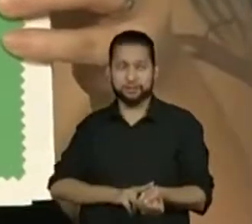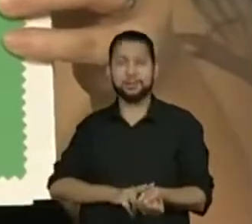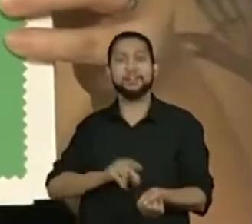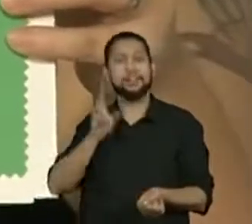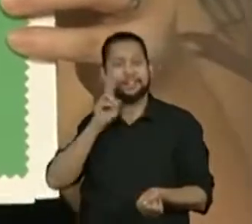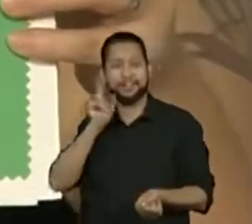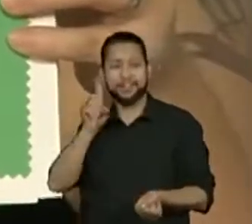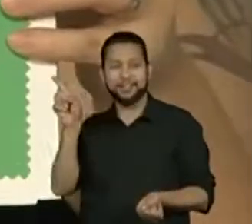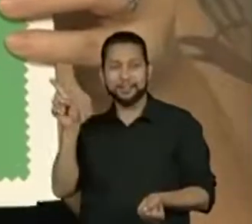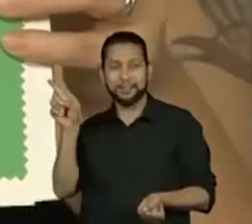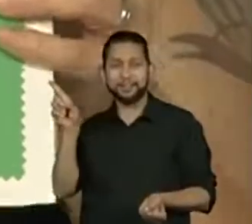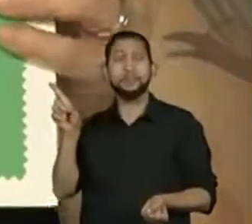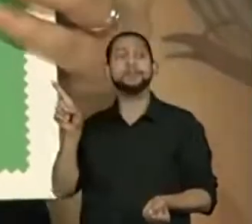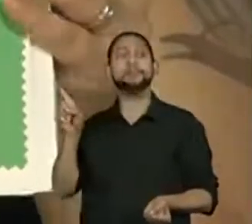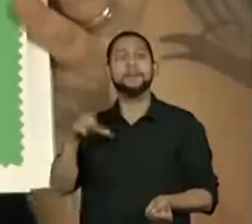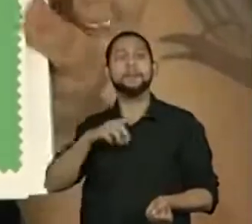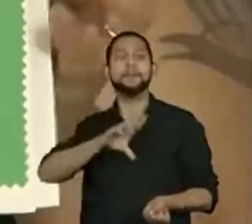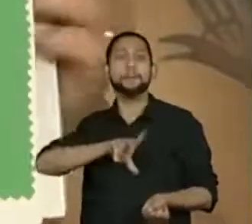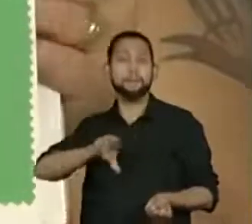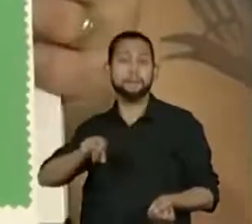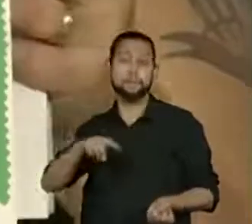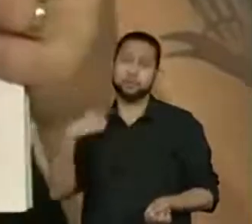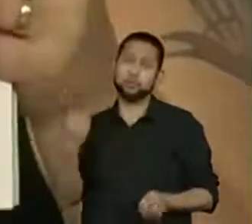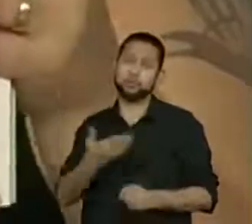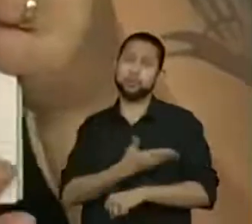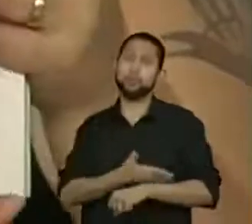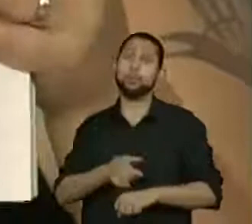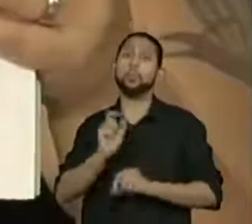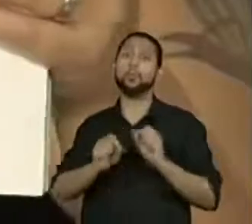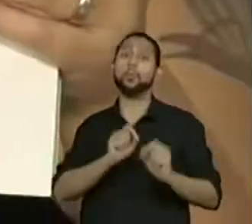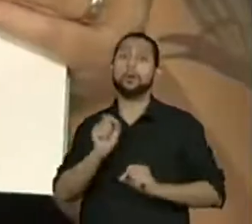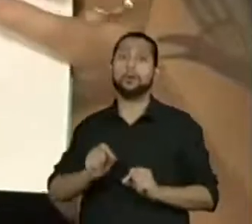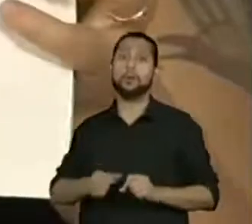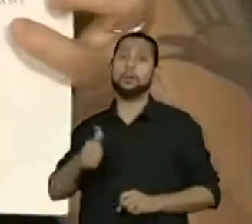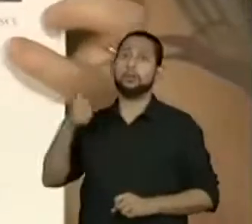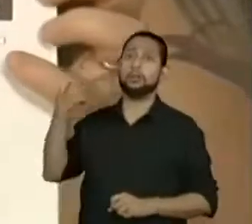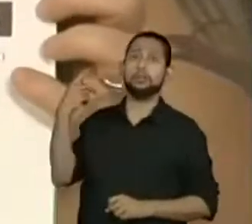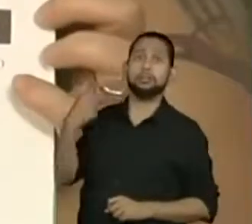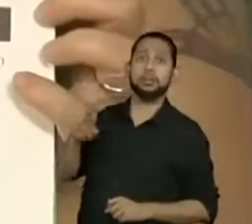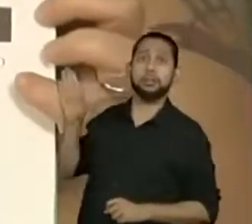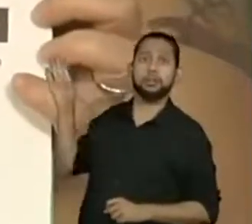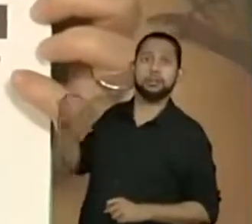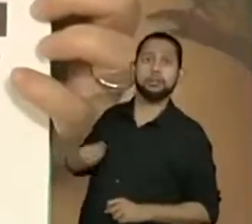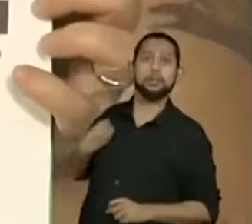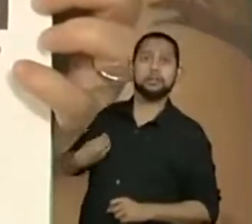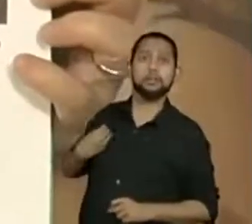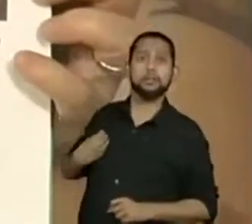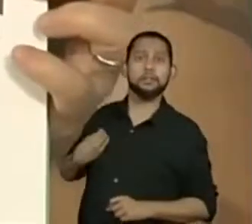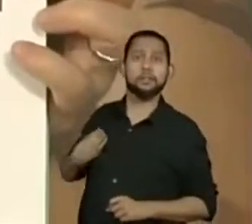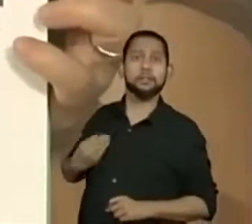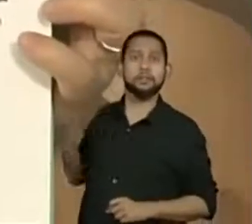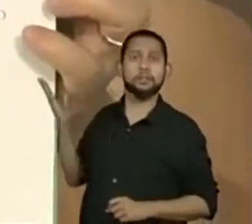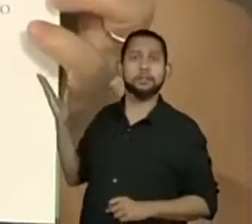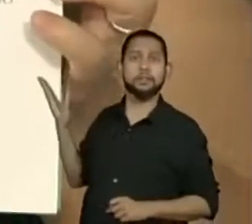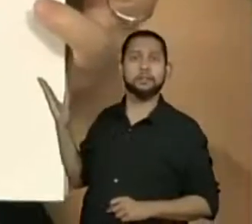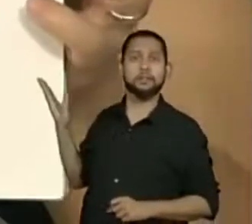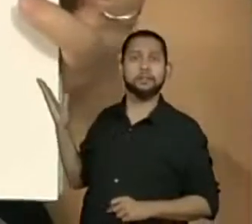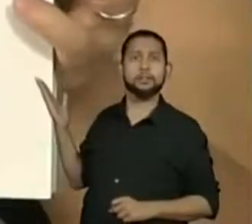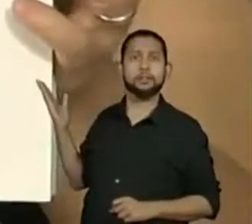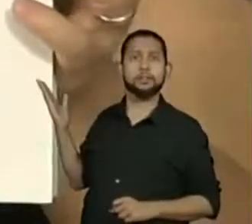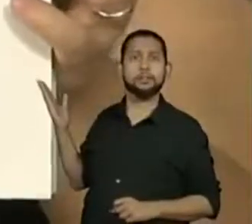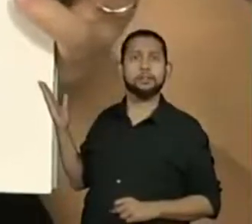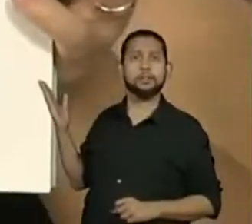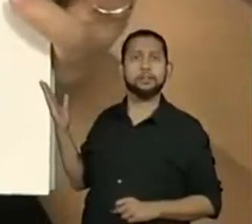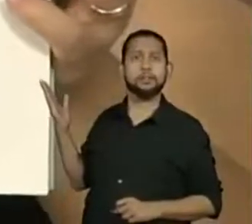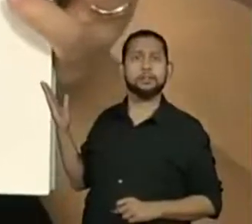rimas e depois como de costume a biografia do Mario Quintana